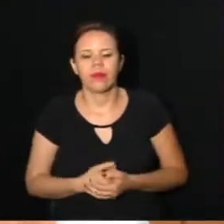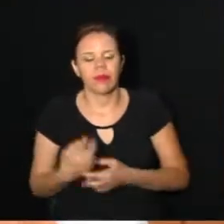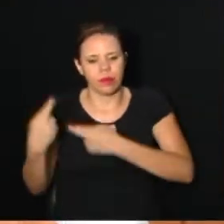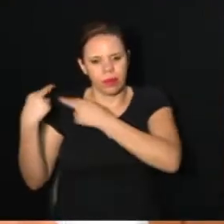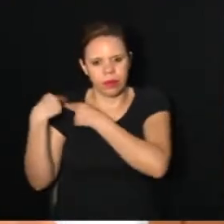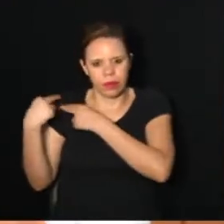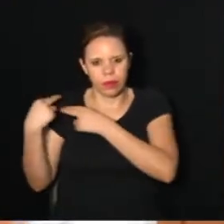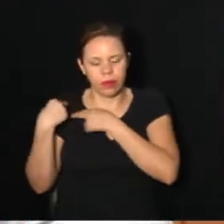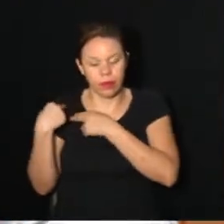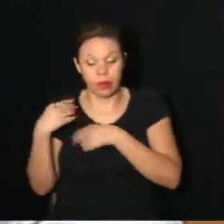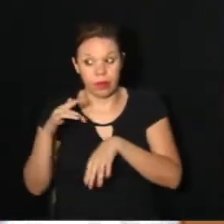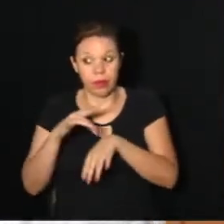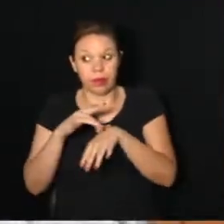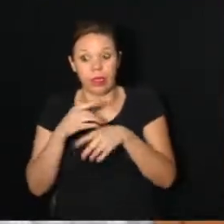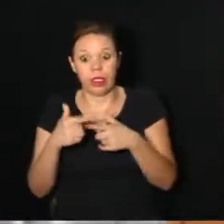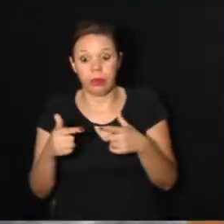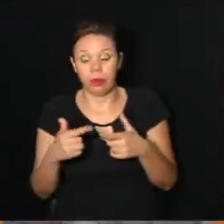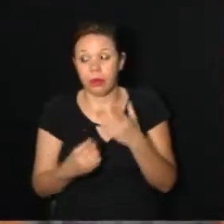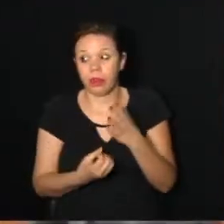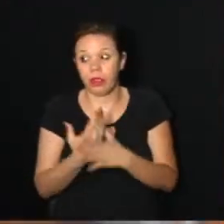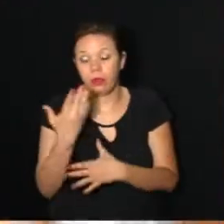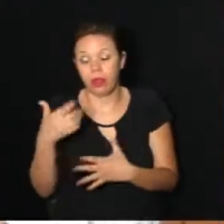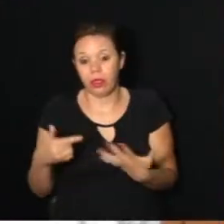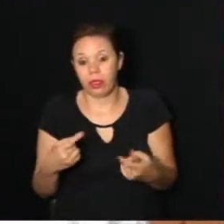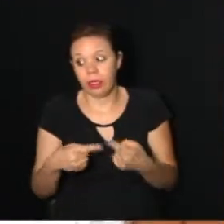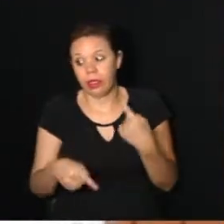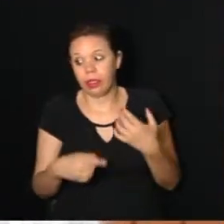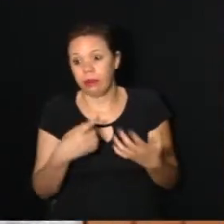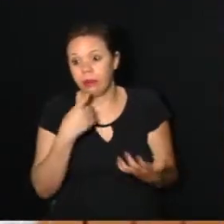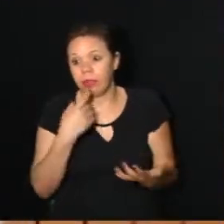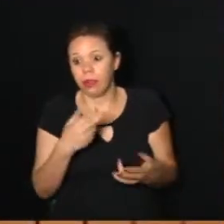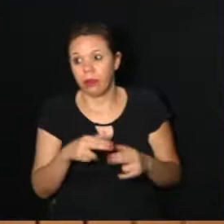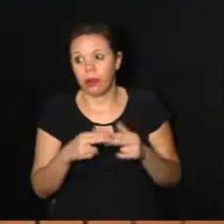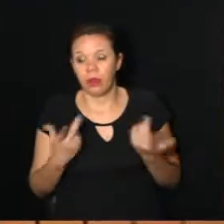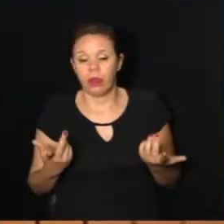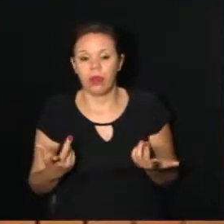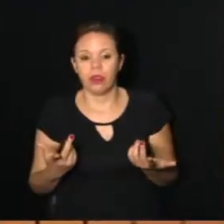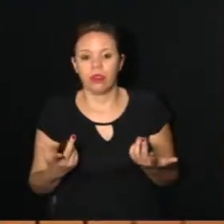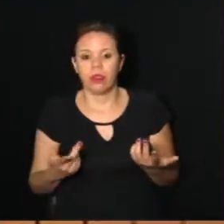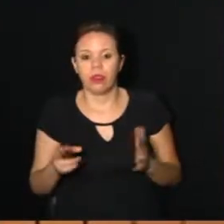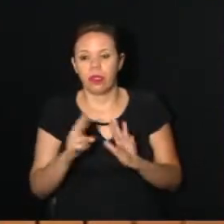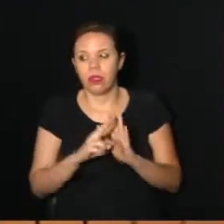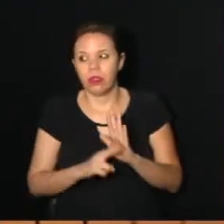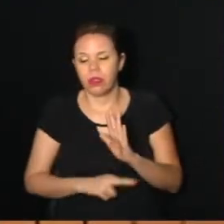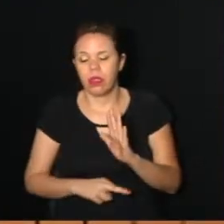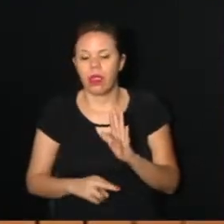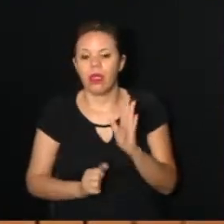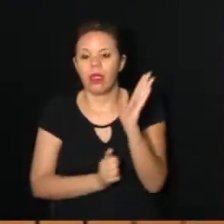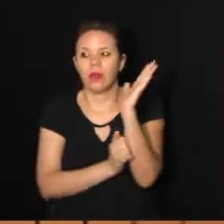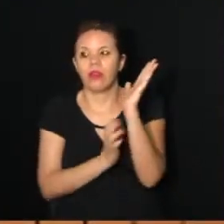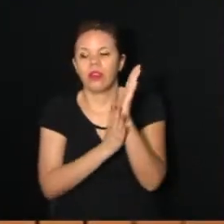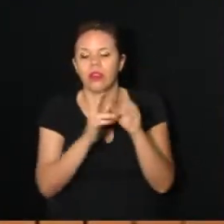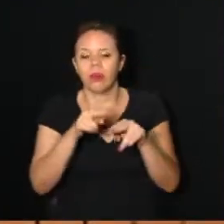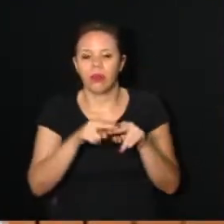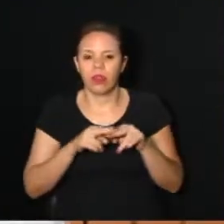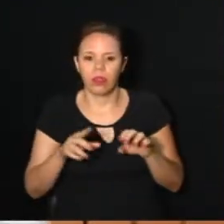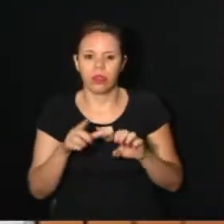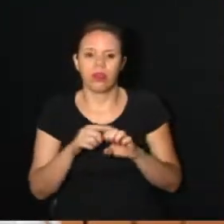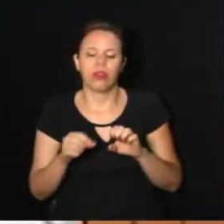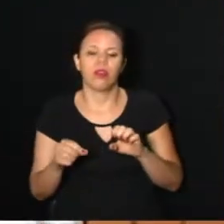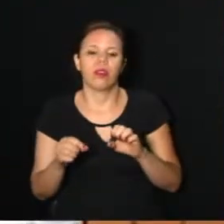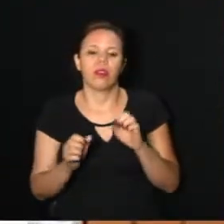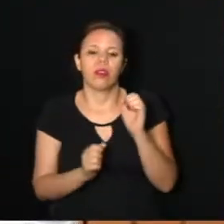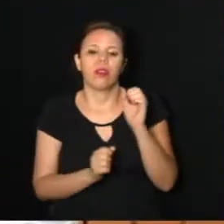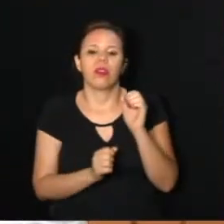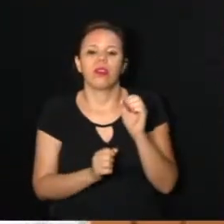responsável pelo absurdo, né, quantos documentos precisamos para o alvará de uso. Então, vereador, você vai me dar licença, porque eu